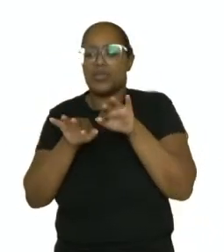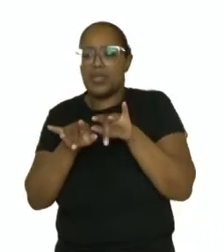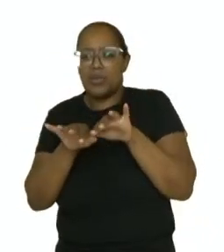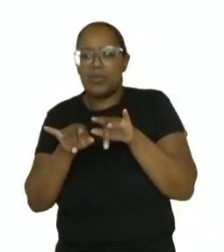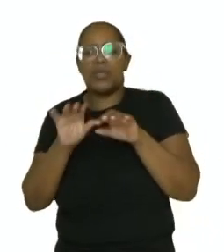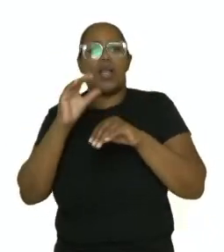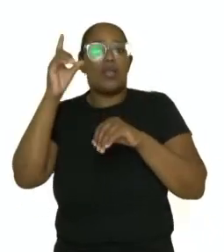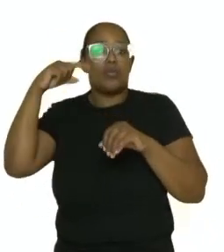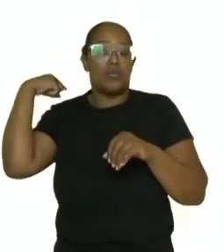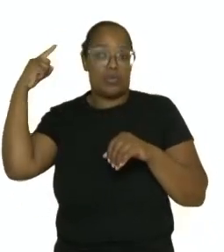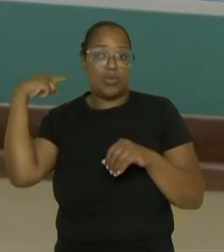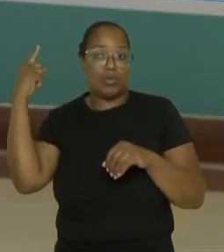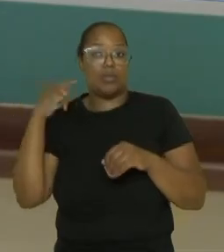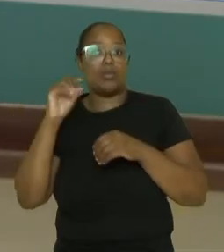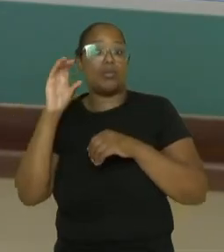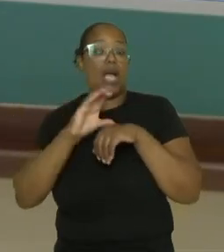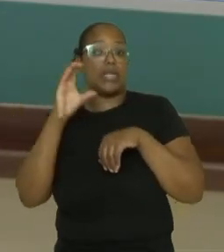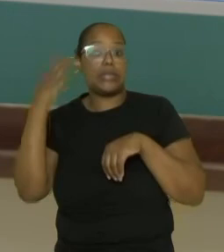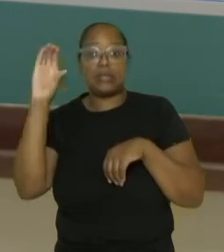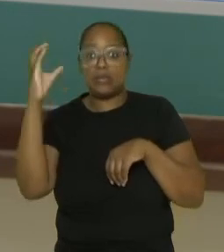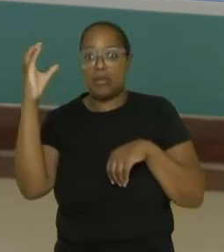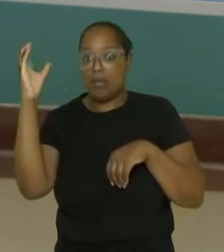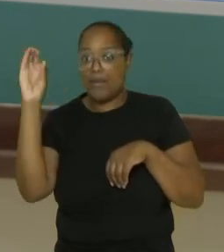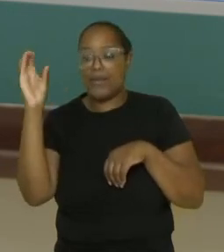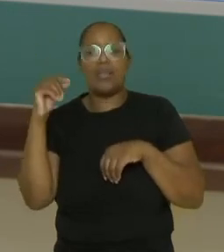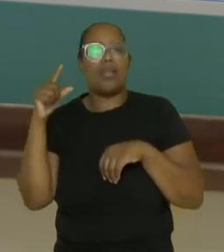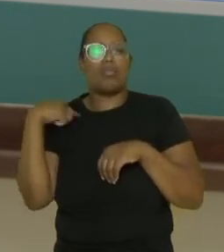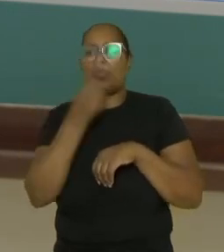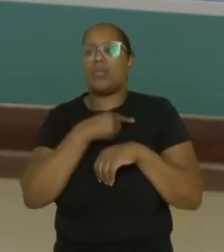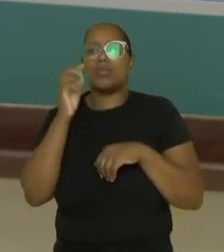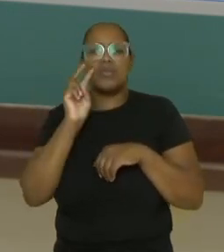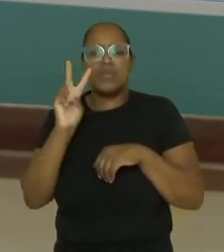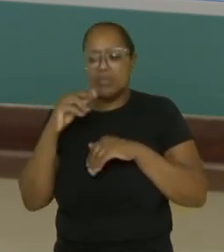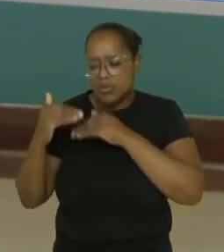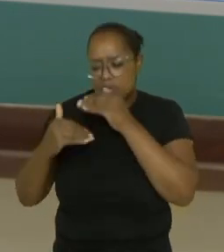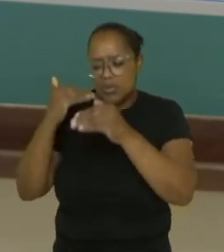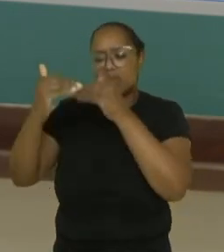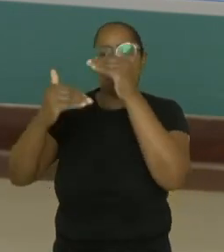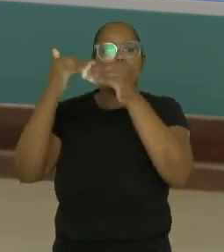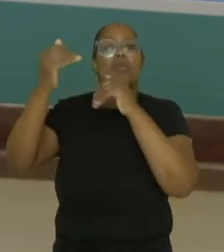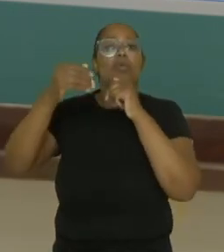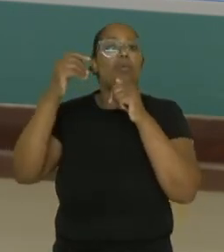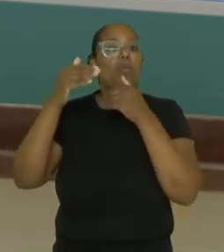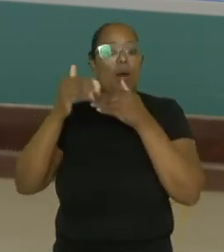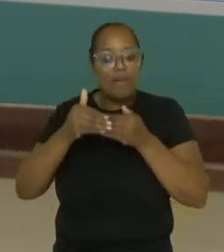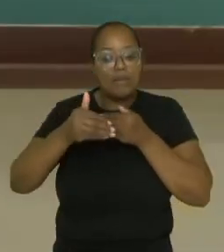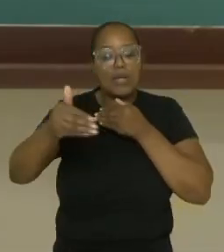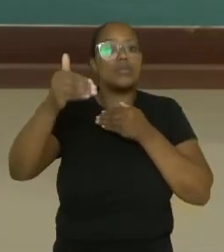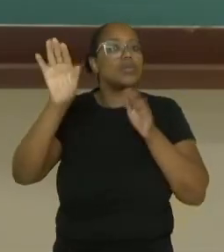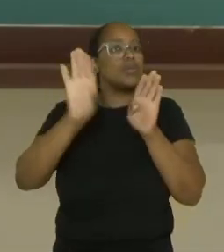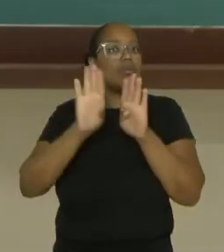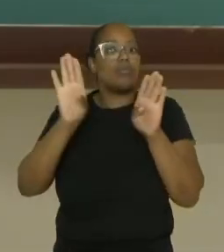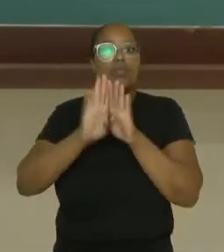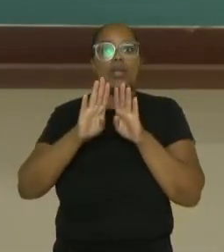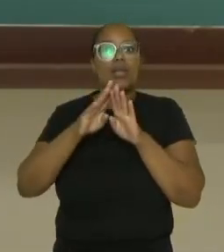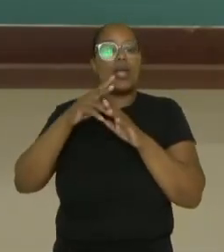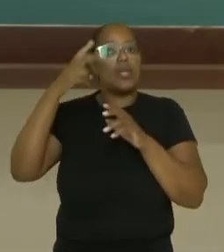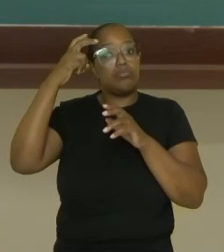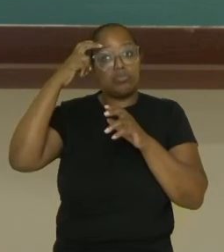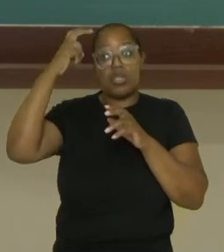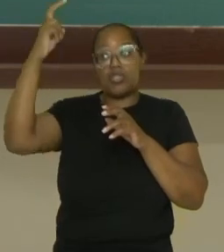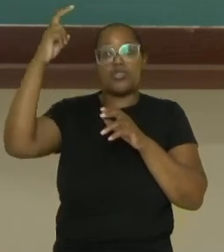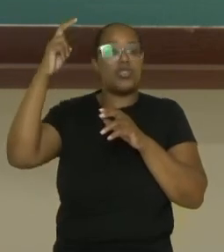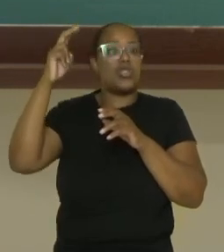no direito, na ciência. A gente vê avanços na inteligência artificial, né? Inclusive, quando a gente usa